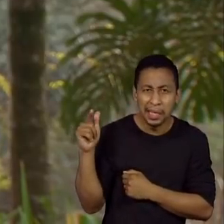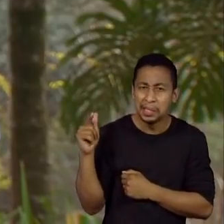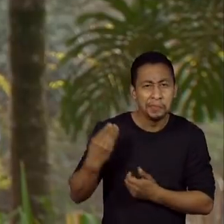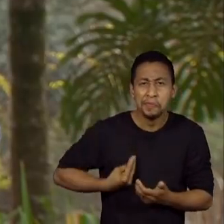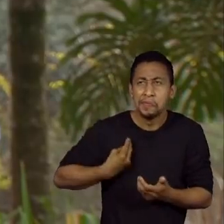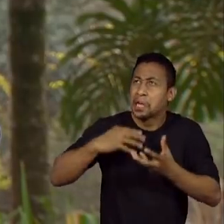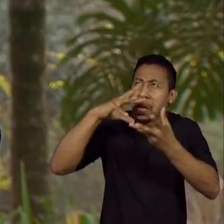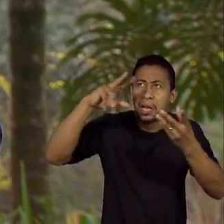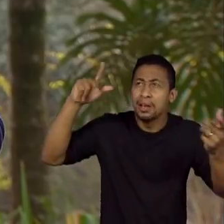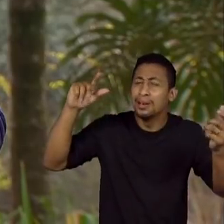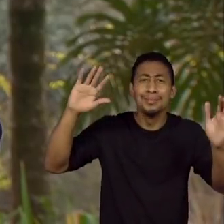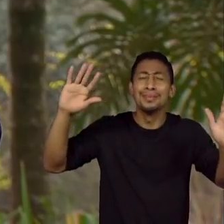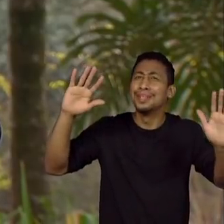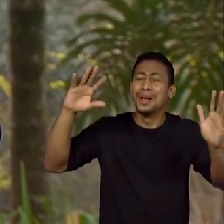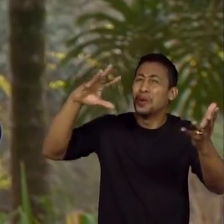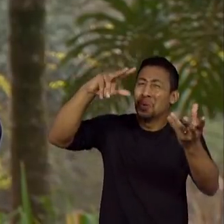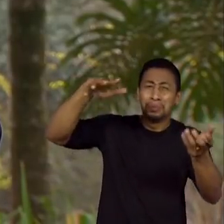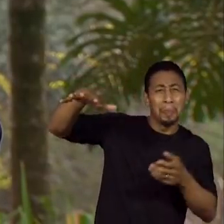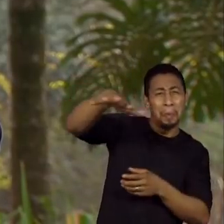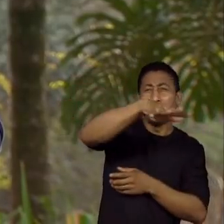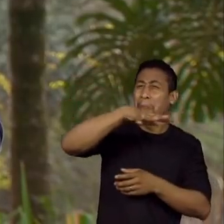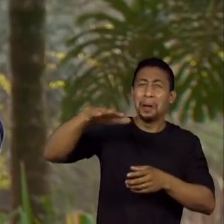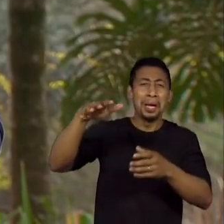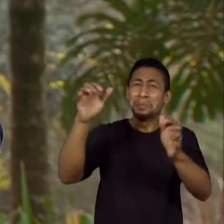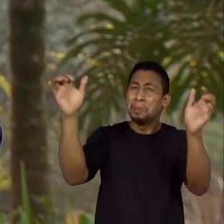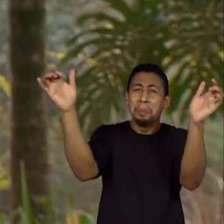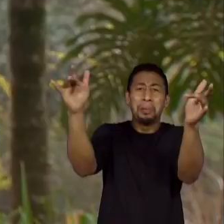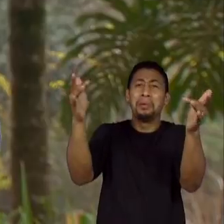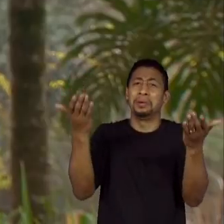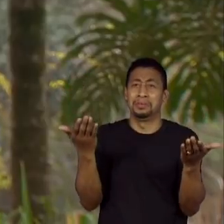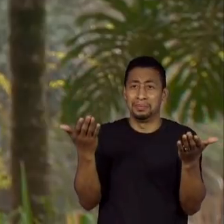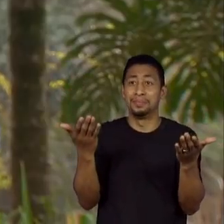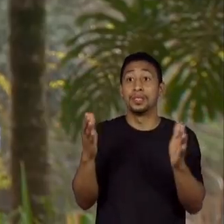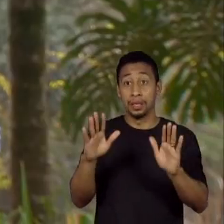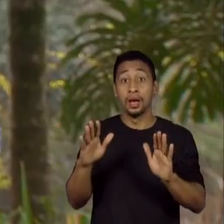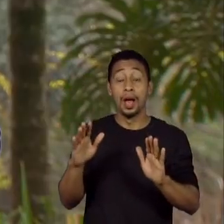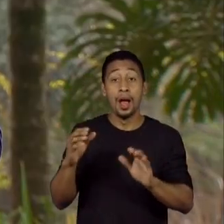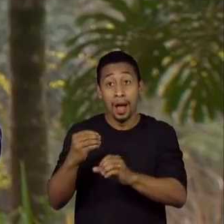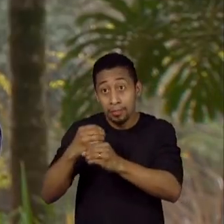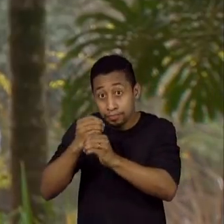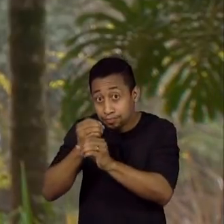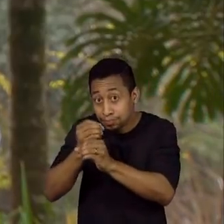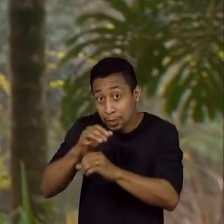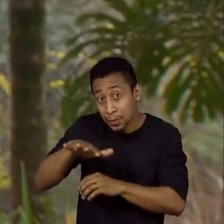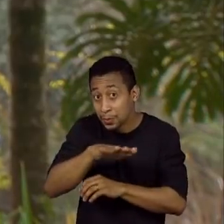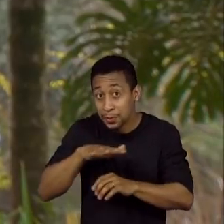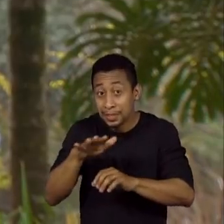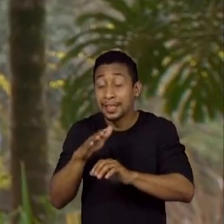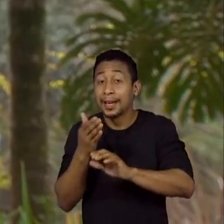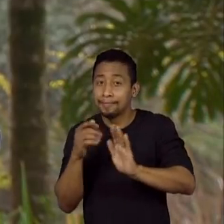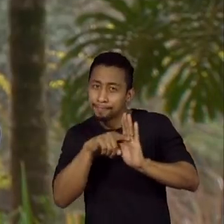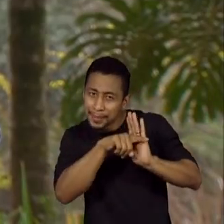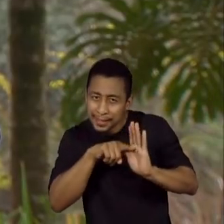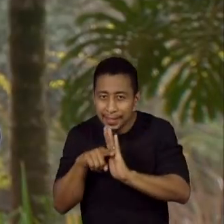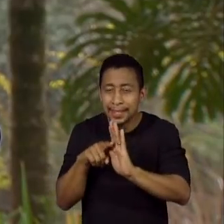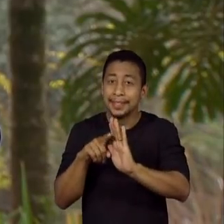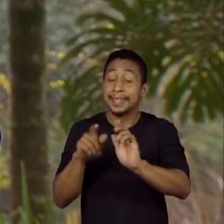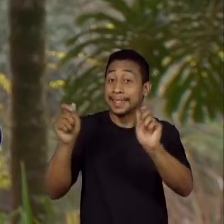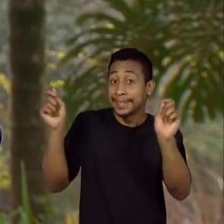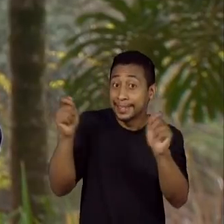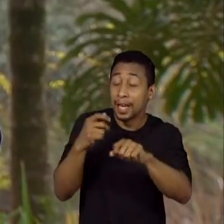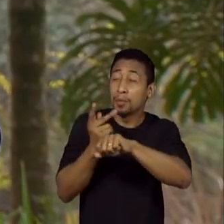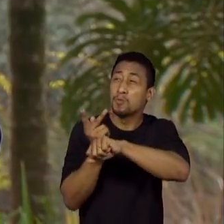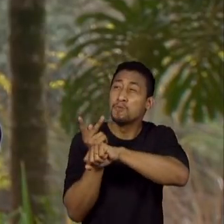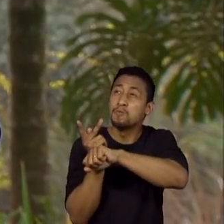grande desperdício de espaço. A astrobiologia é a ciência recente que estuda a possibilidade de encontrar